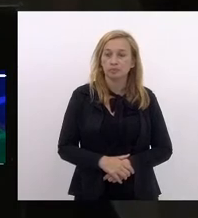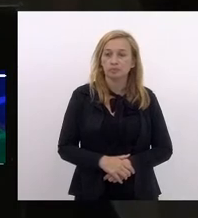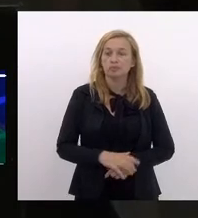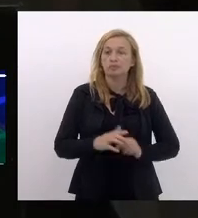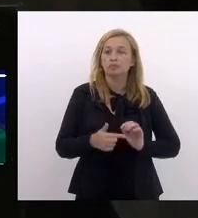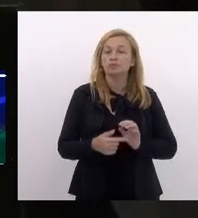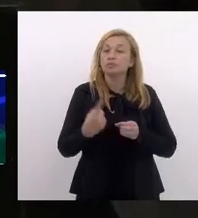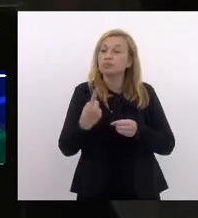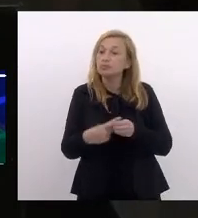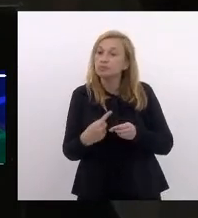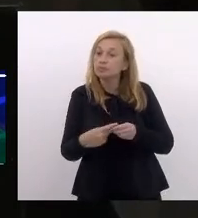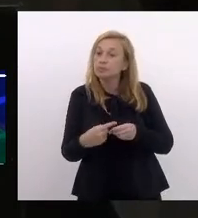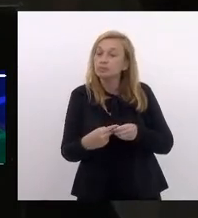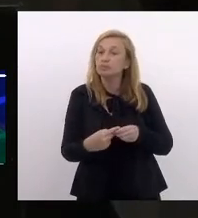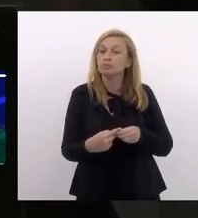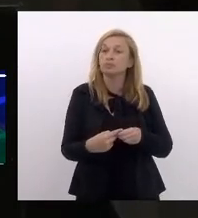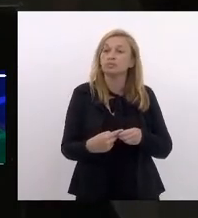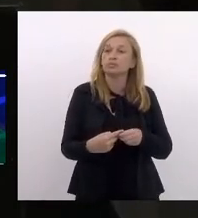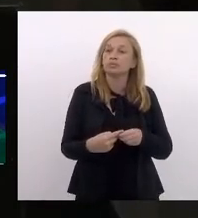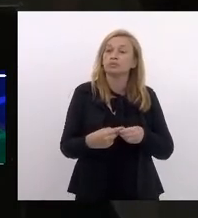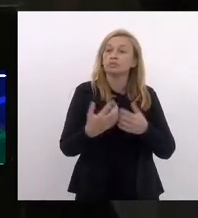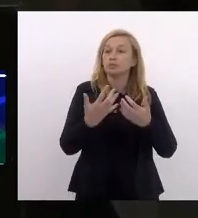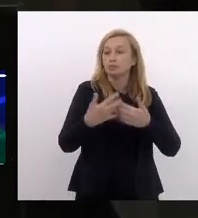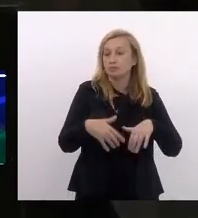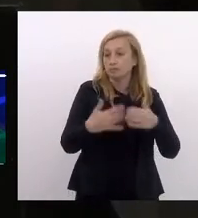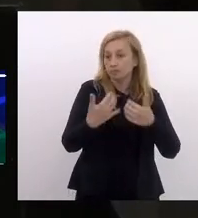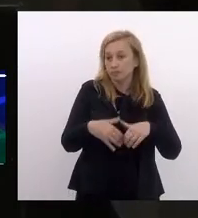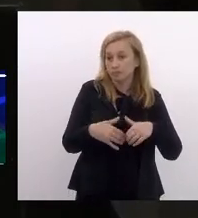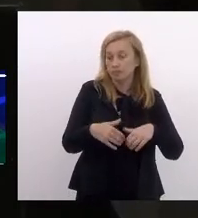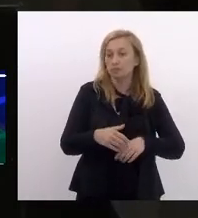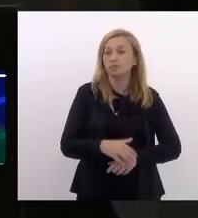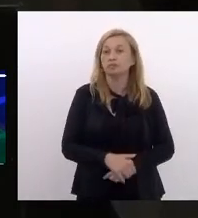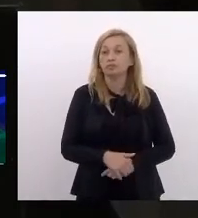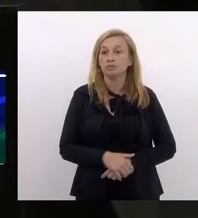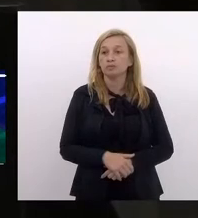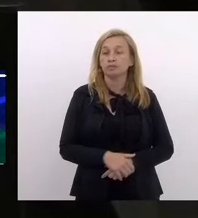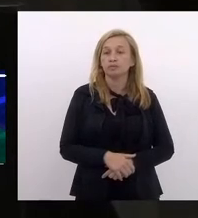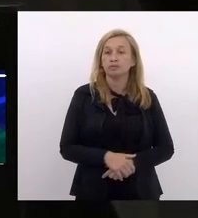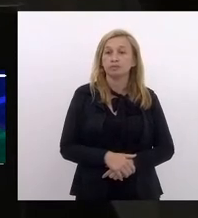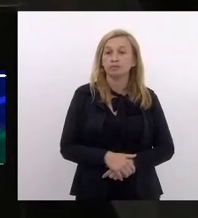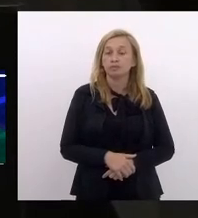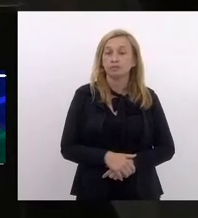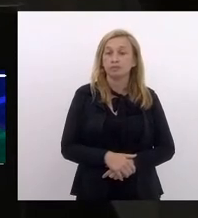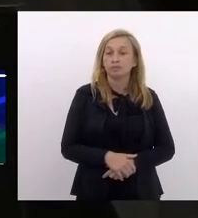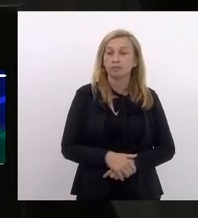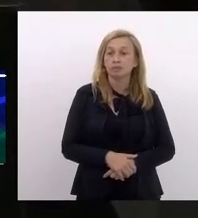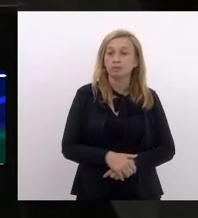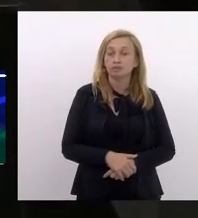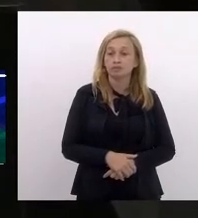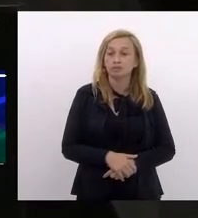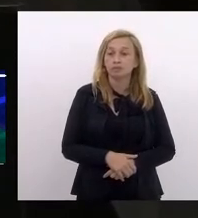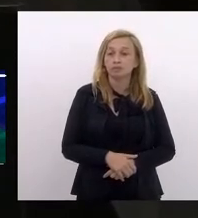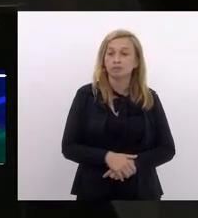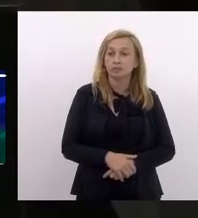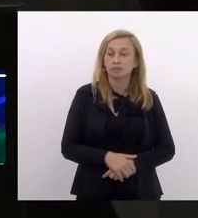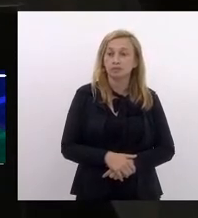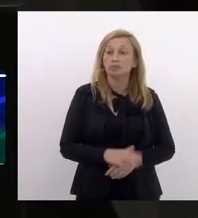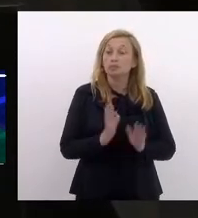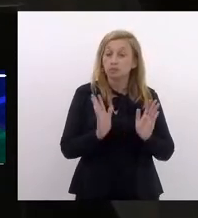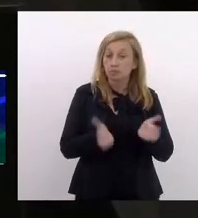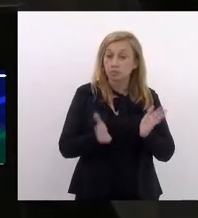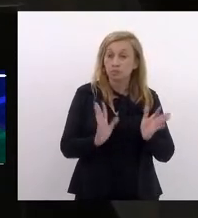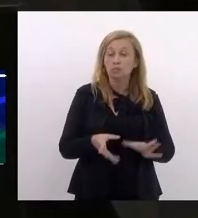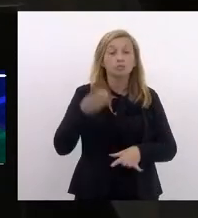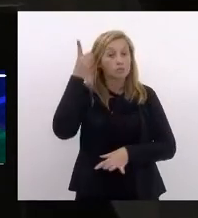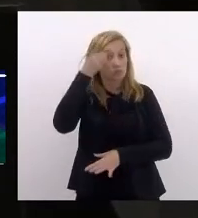do município de Petrópolis, vencido pelo hoje